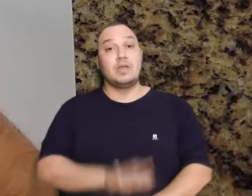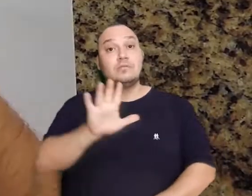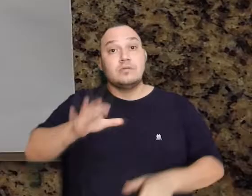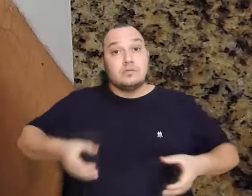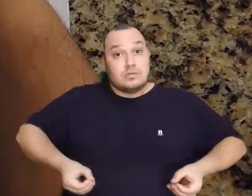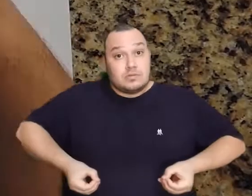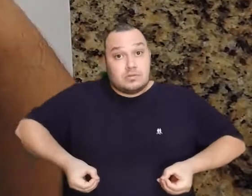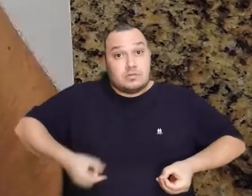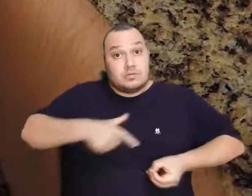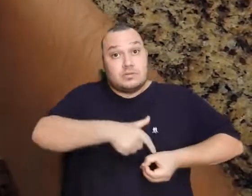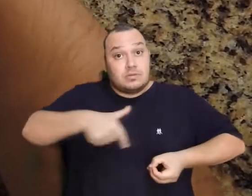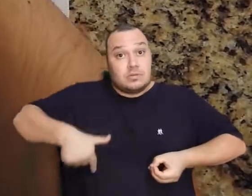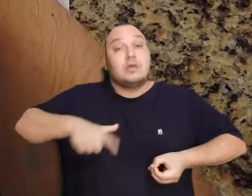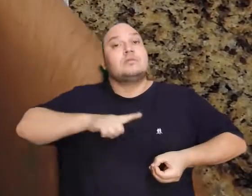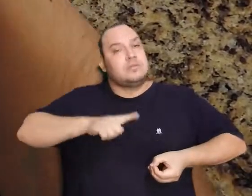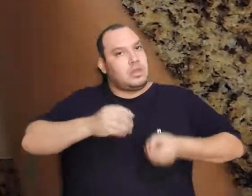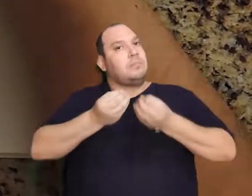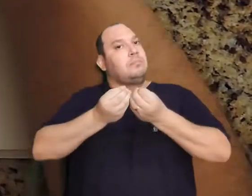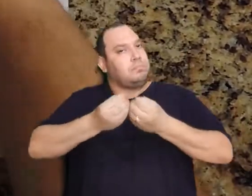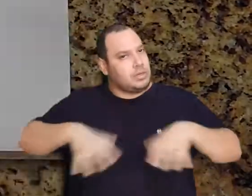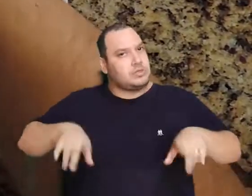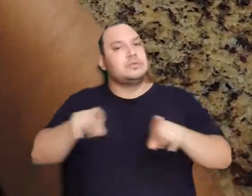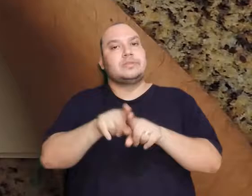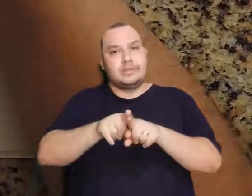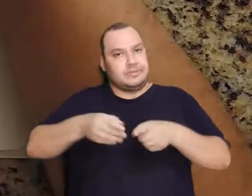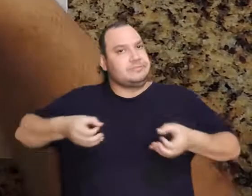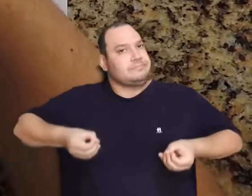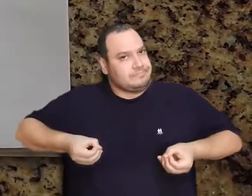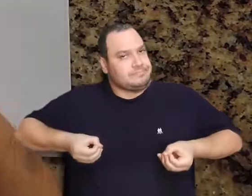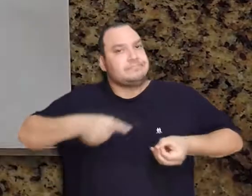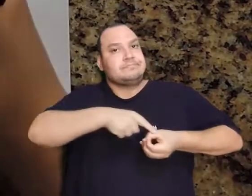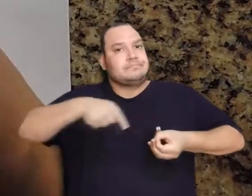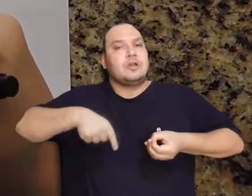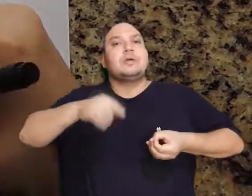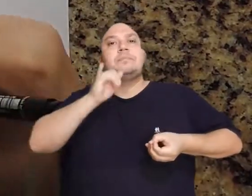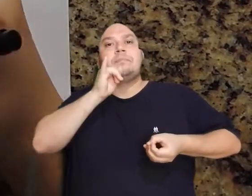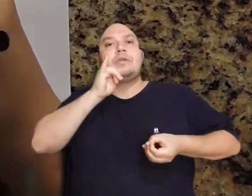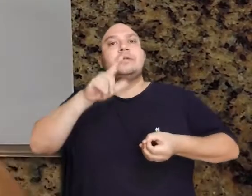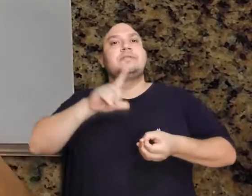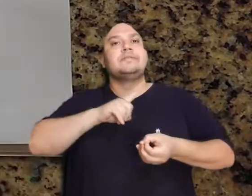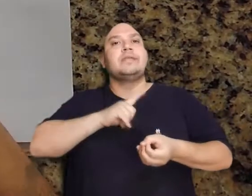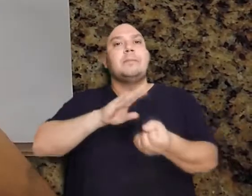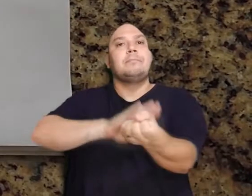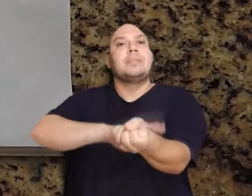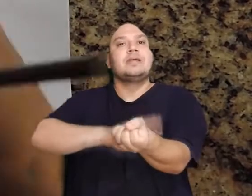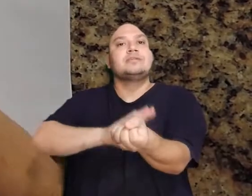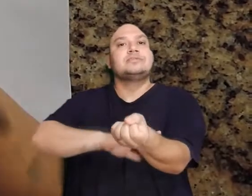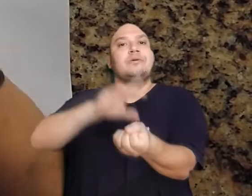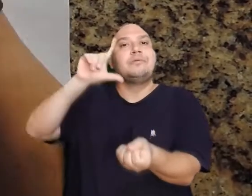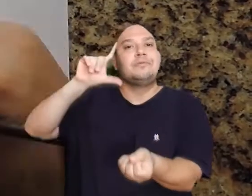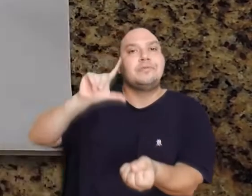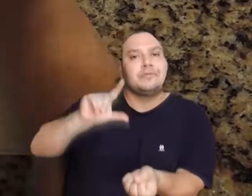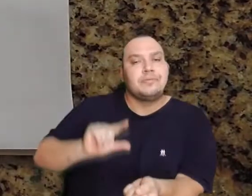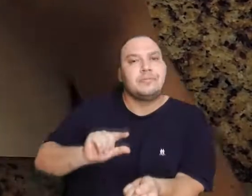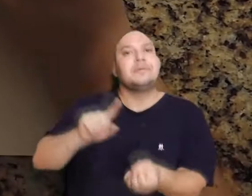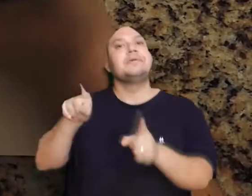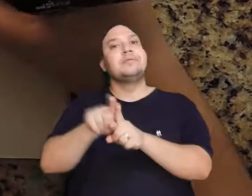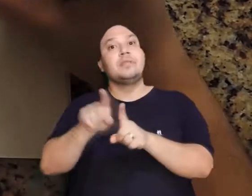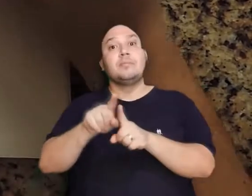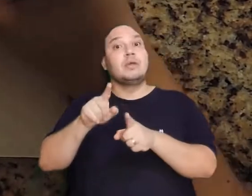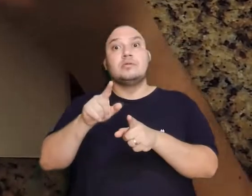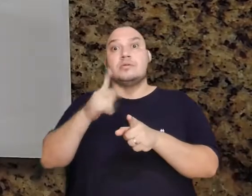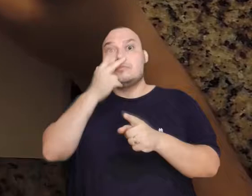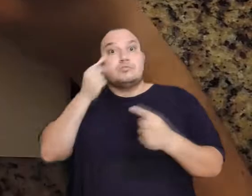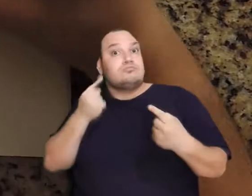Se tratando dos rins, o prejuízo se dá por consequências sistêmicas, como a queda da pressão arterial ou um